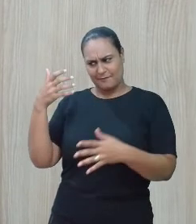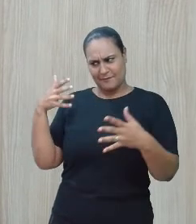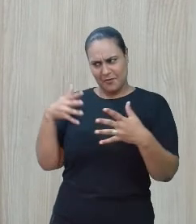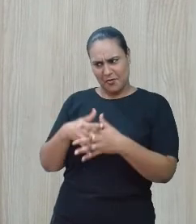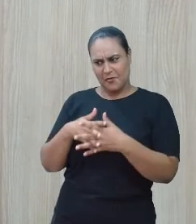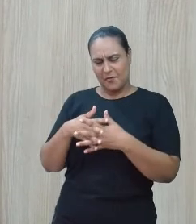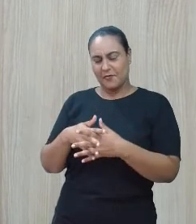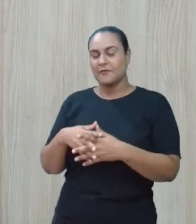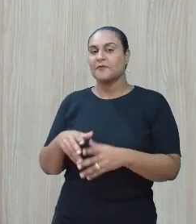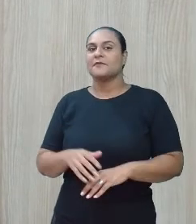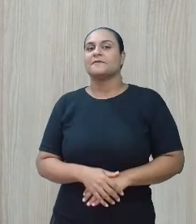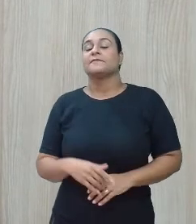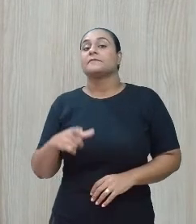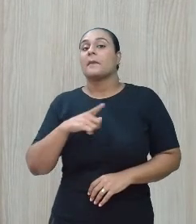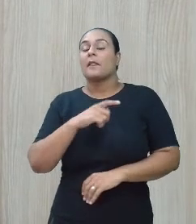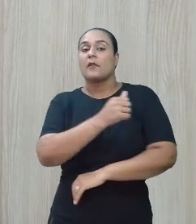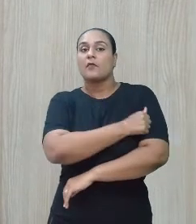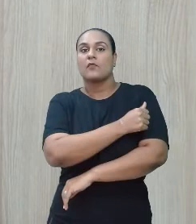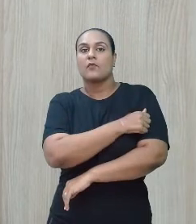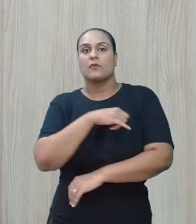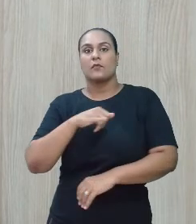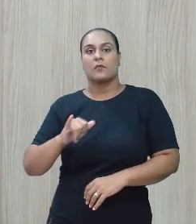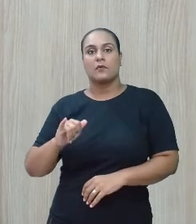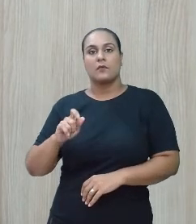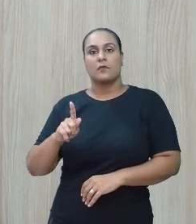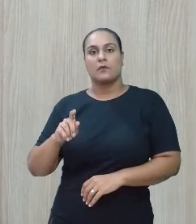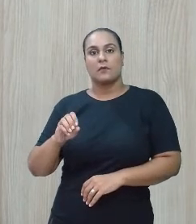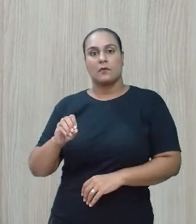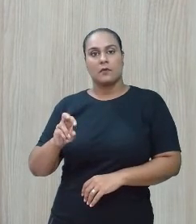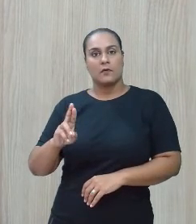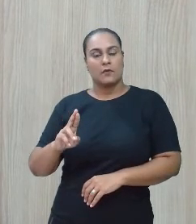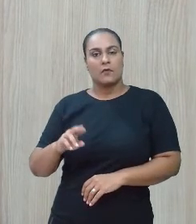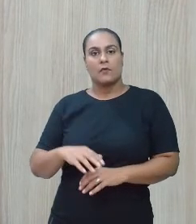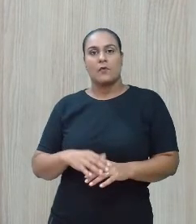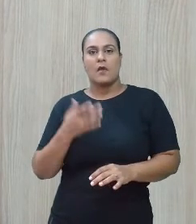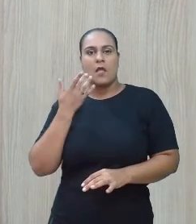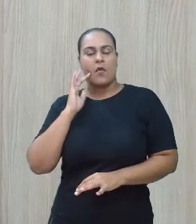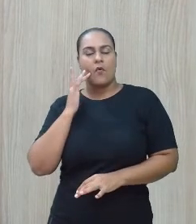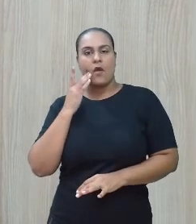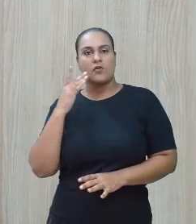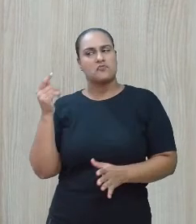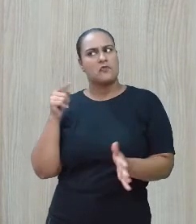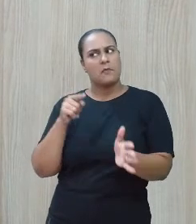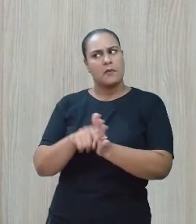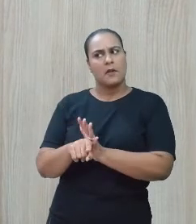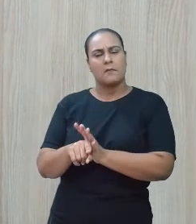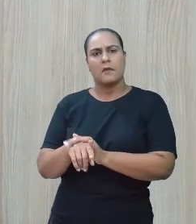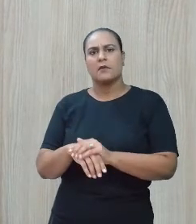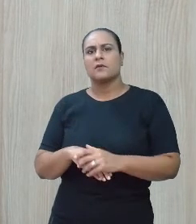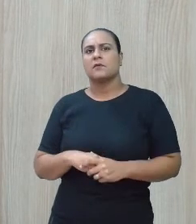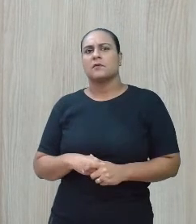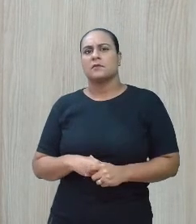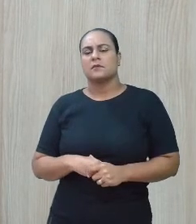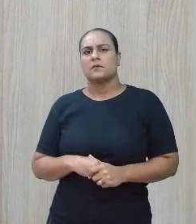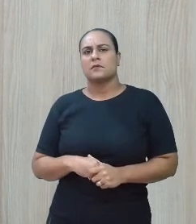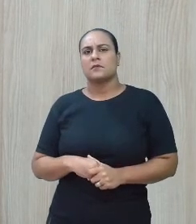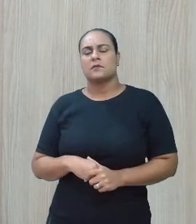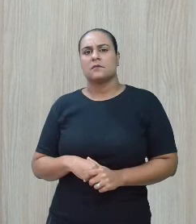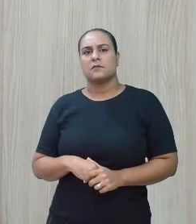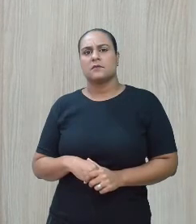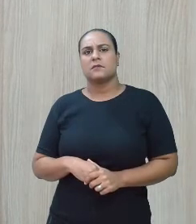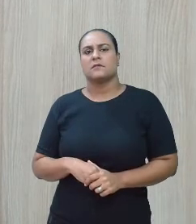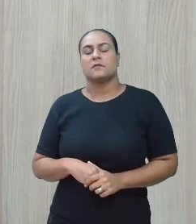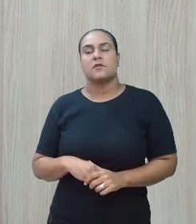acompanhando. Teve um aluno, o Igor, que respondeu não, acho que foi para a sua pergunta sobre se a charge e